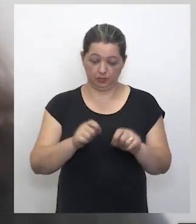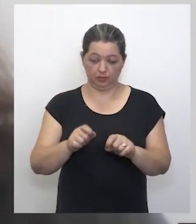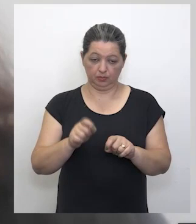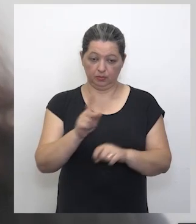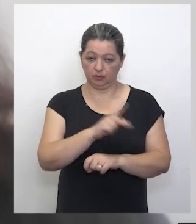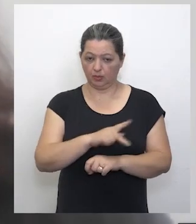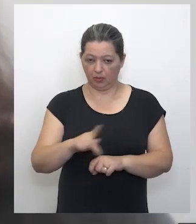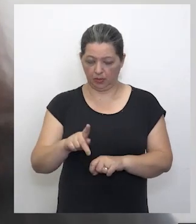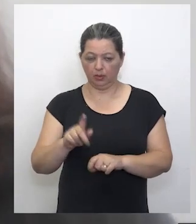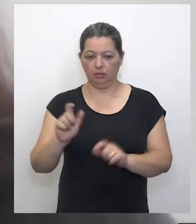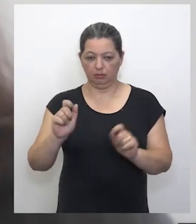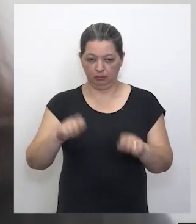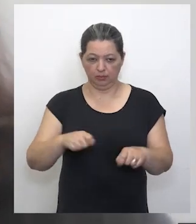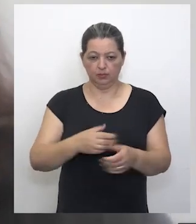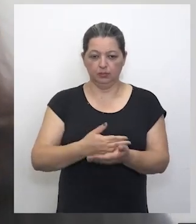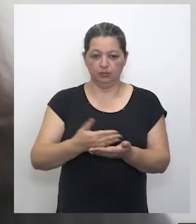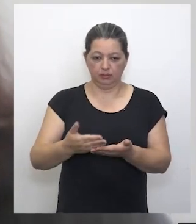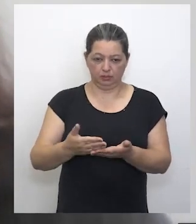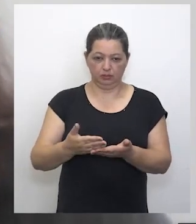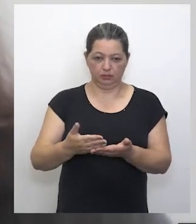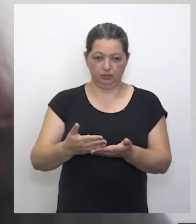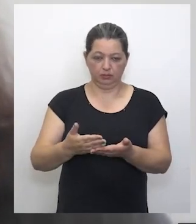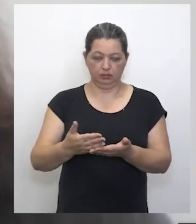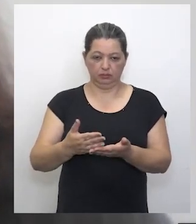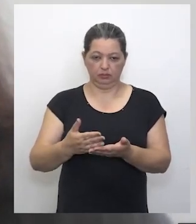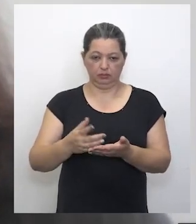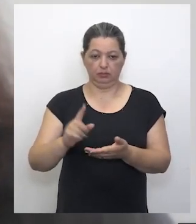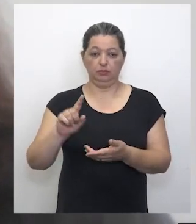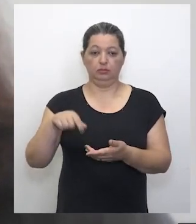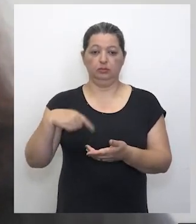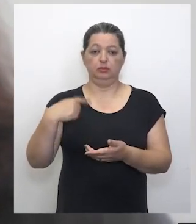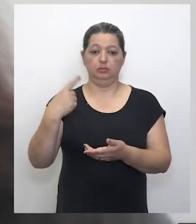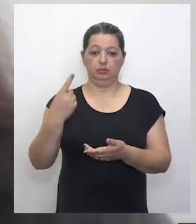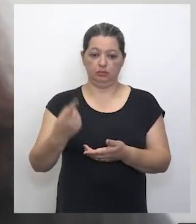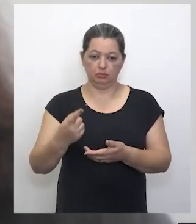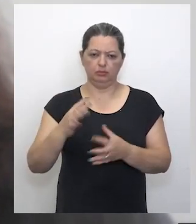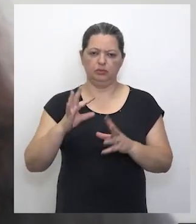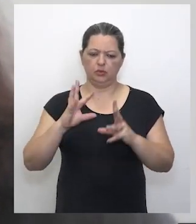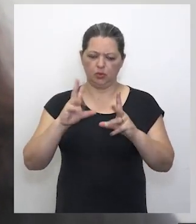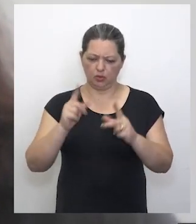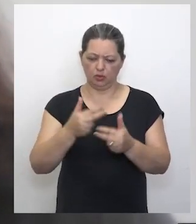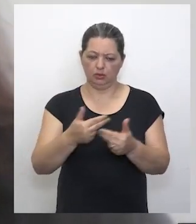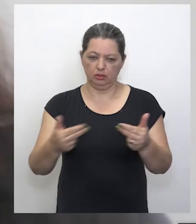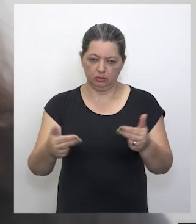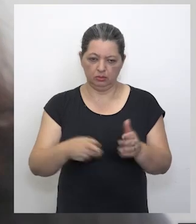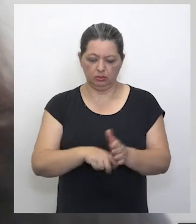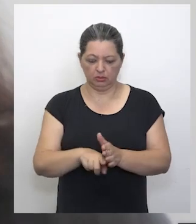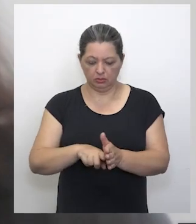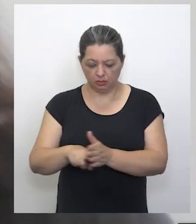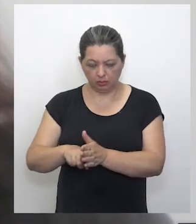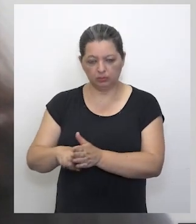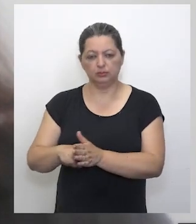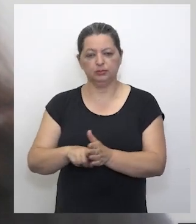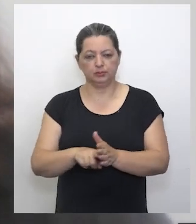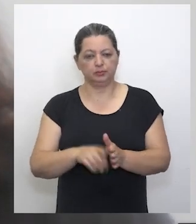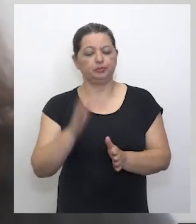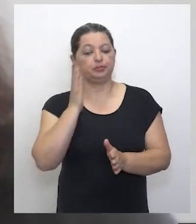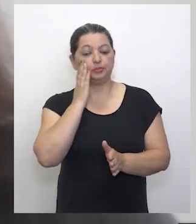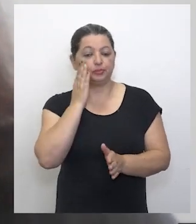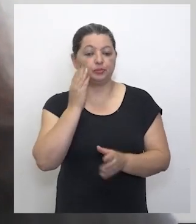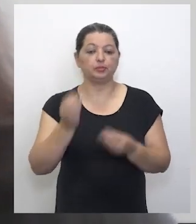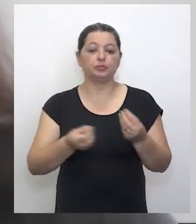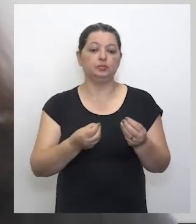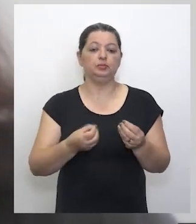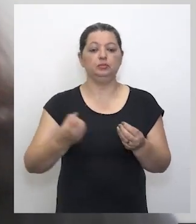pode começar, depois de todo esse apanhado que ele fez uma sondagem para saber com